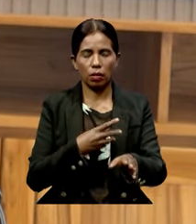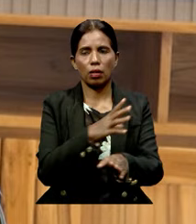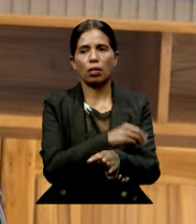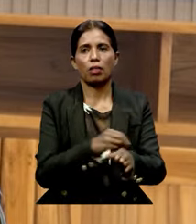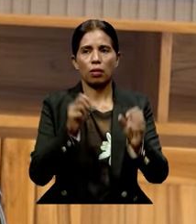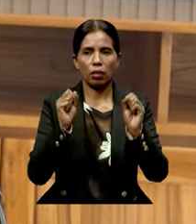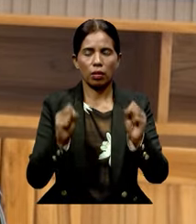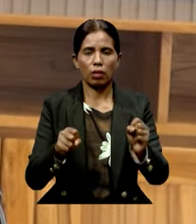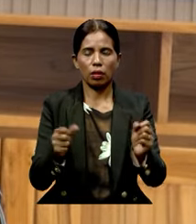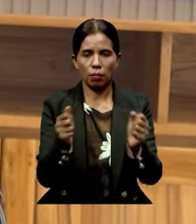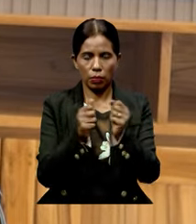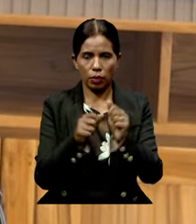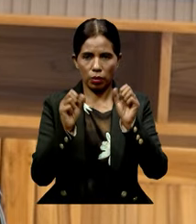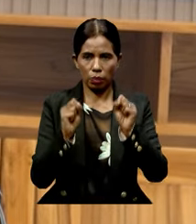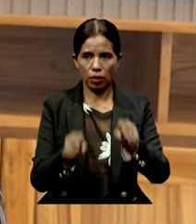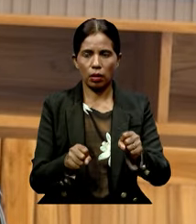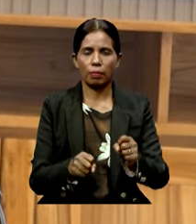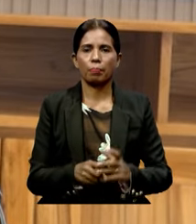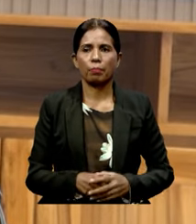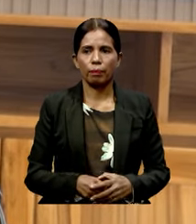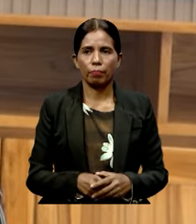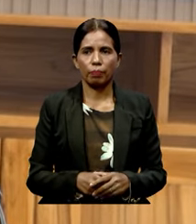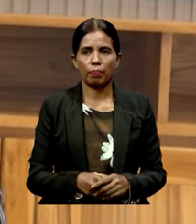dana total dana para atu bele